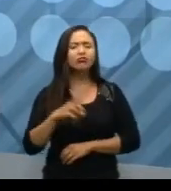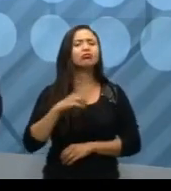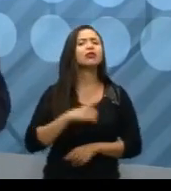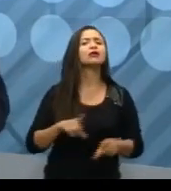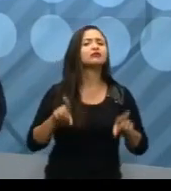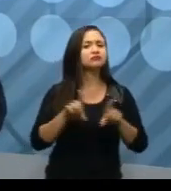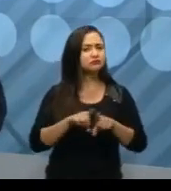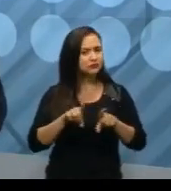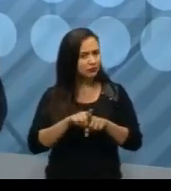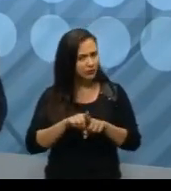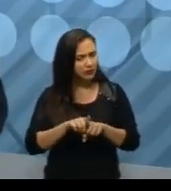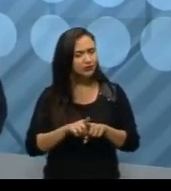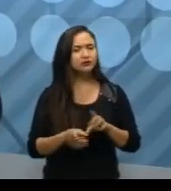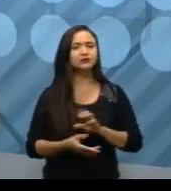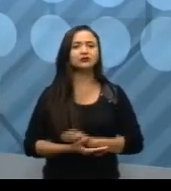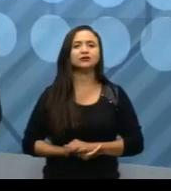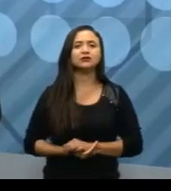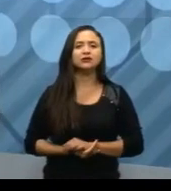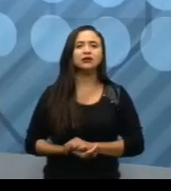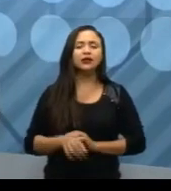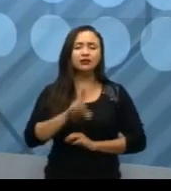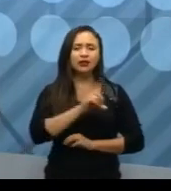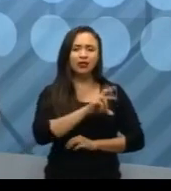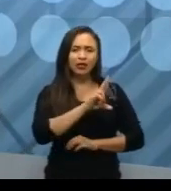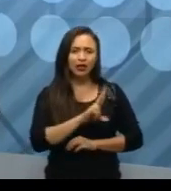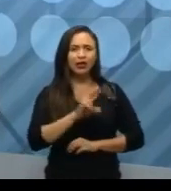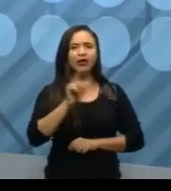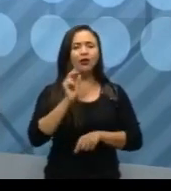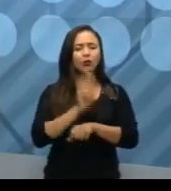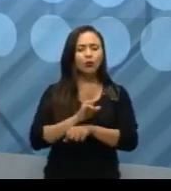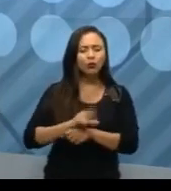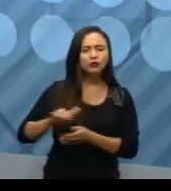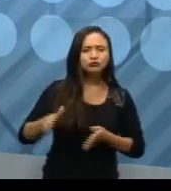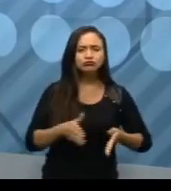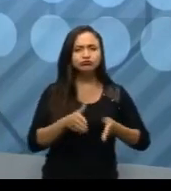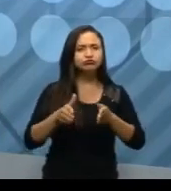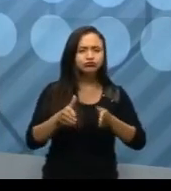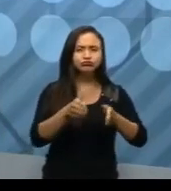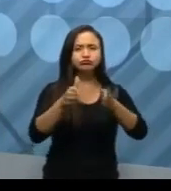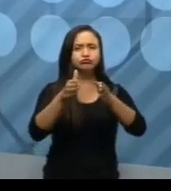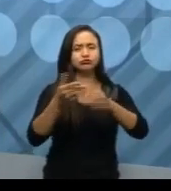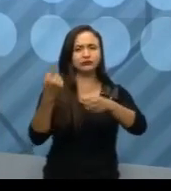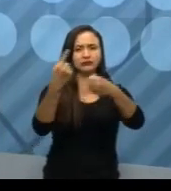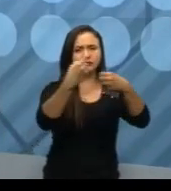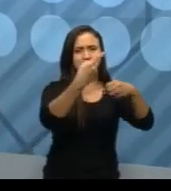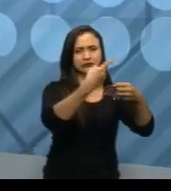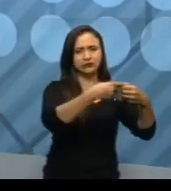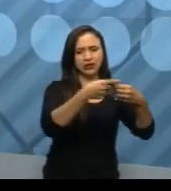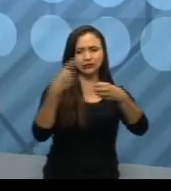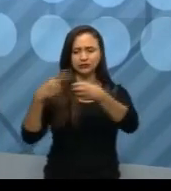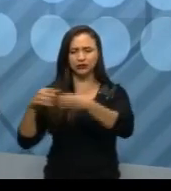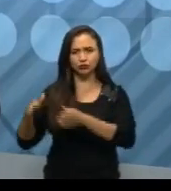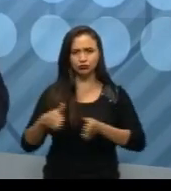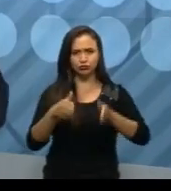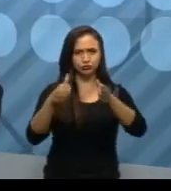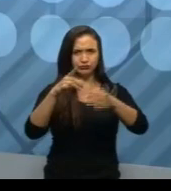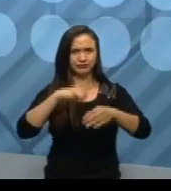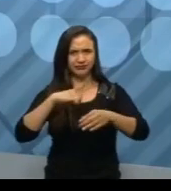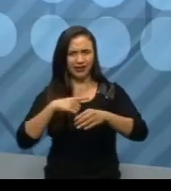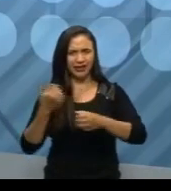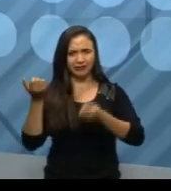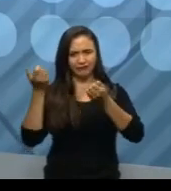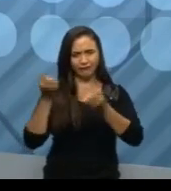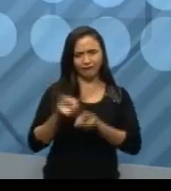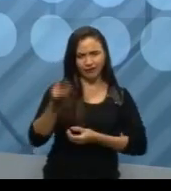Departamento de Estrada e Rodovia, eles têm uma própria, então cada órgão vai utilizar uma tabela de referência. Mas, professor, eu não quero participar